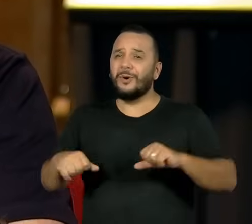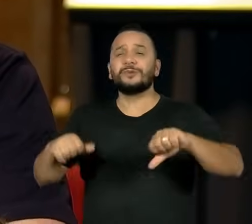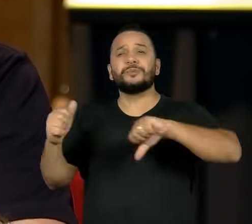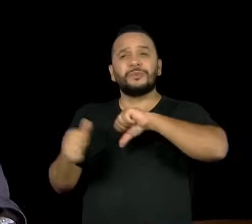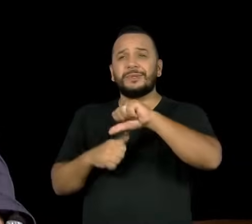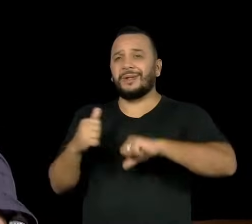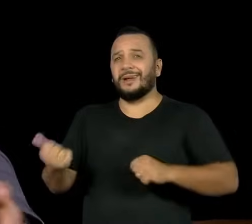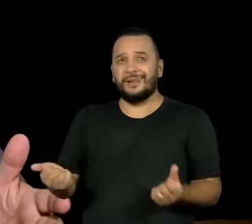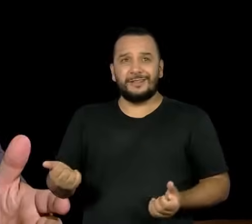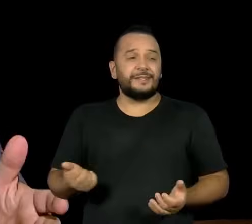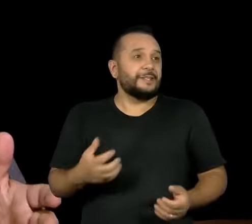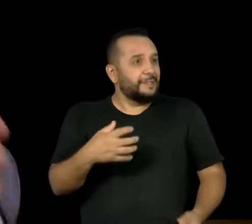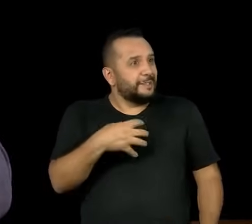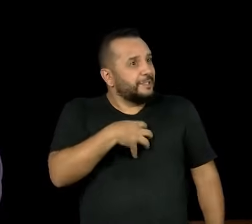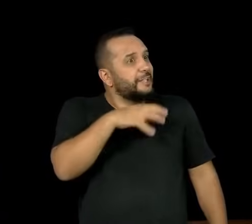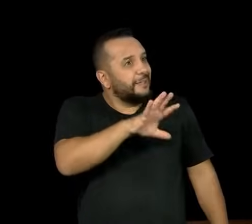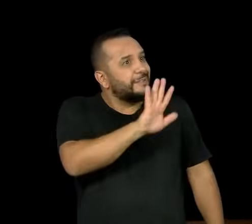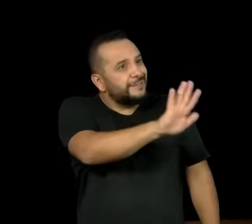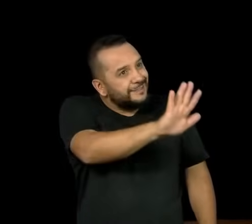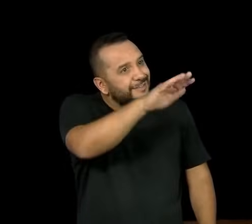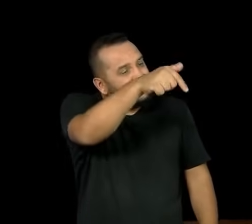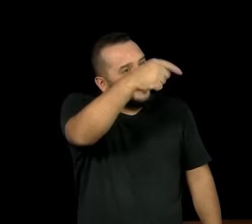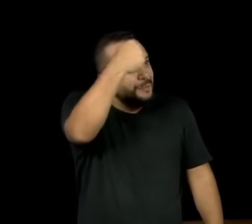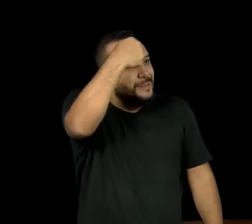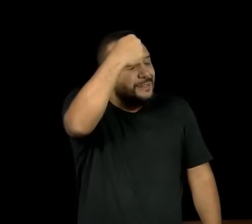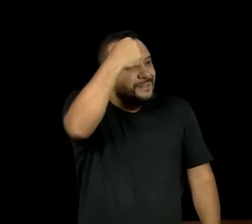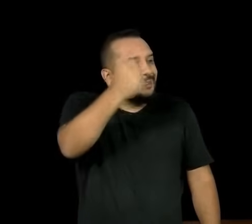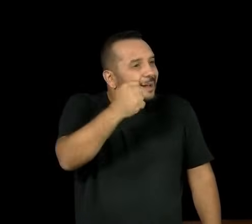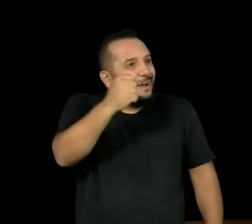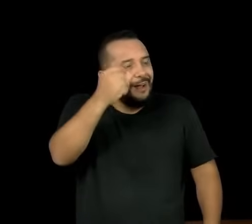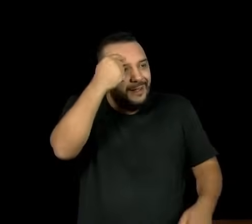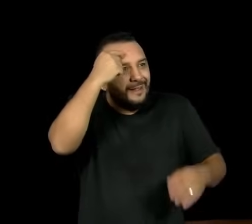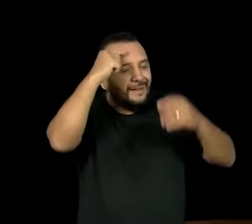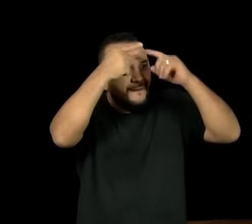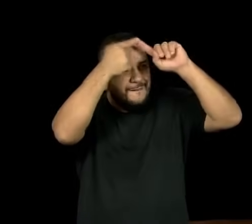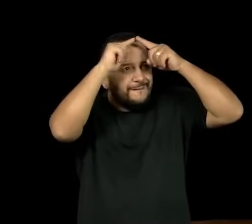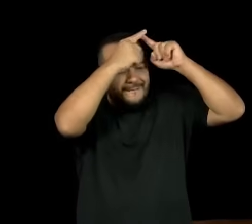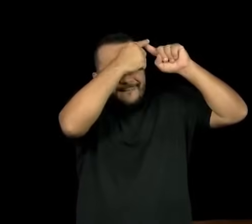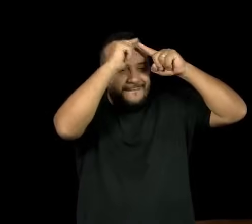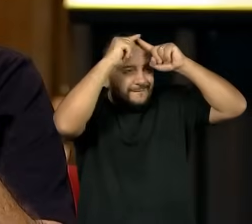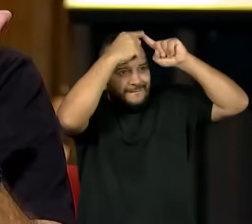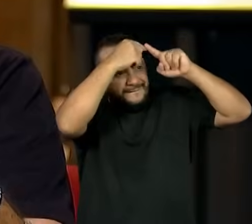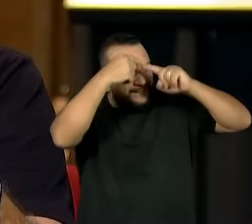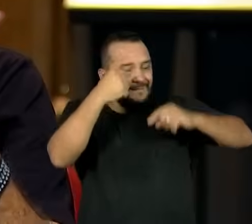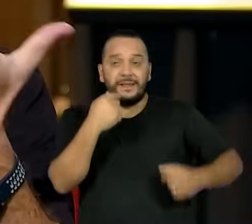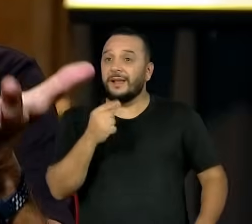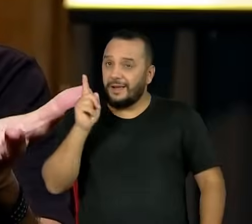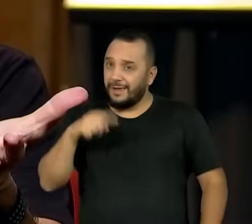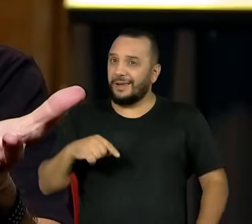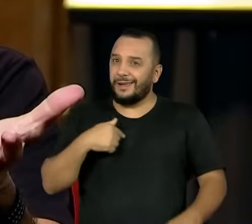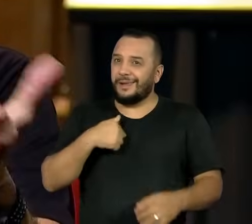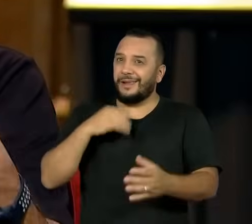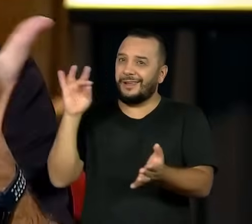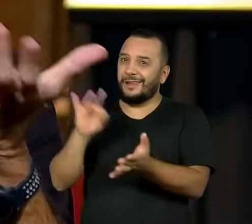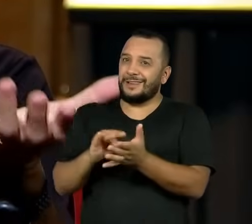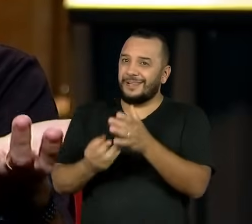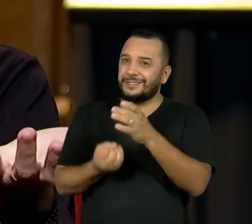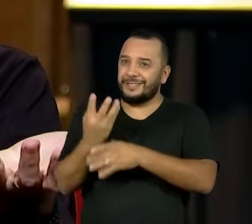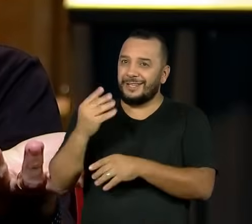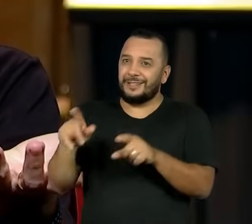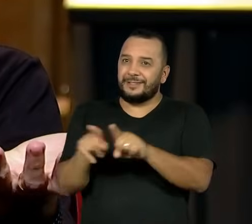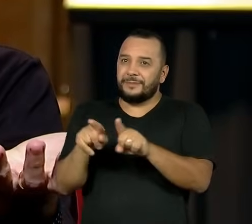Por que não pensar nova? É pensar mesmo, é ligar pontos, é É. isso que o cérebro faz, Acho né? que é criar novas realidades, Novas novas